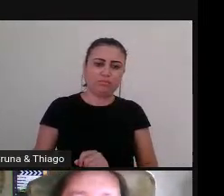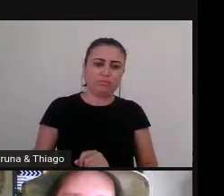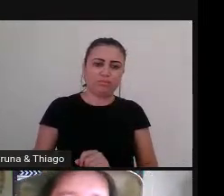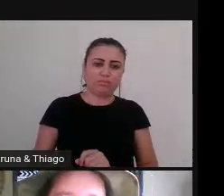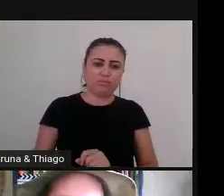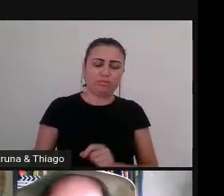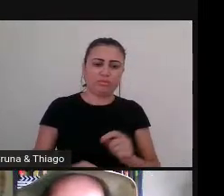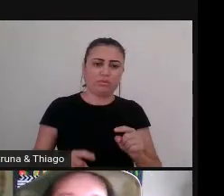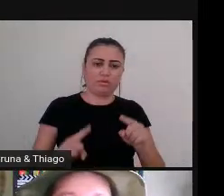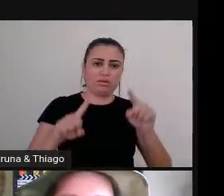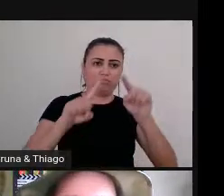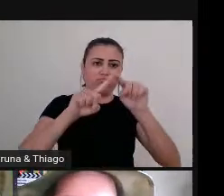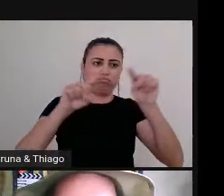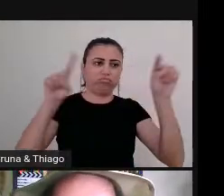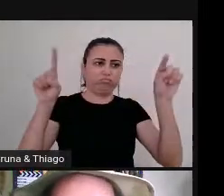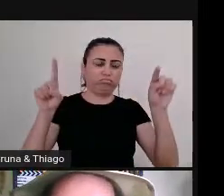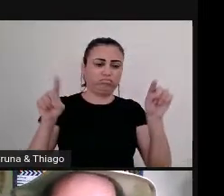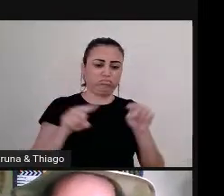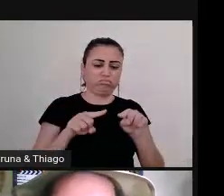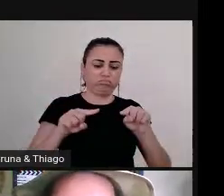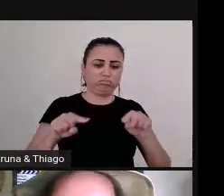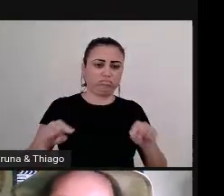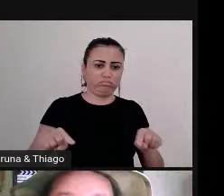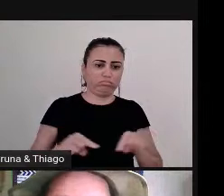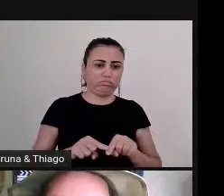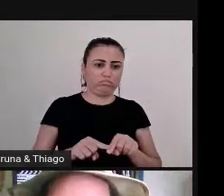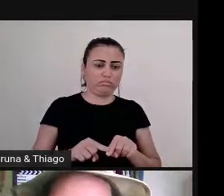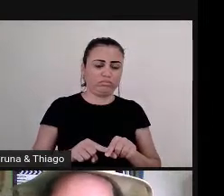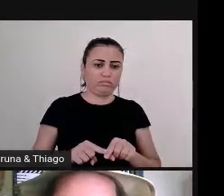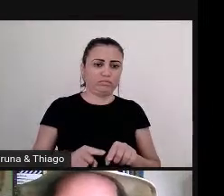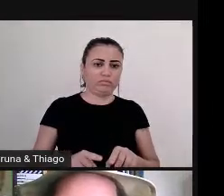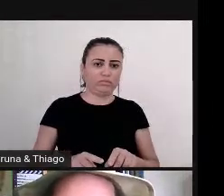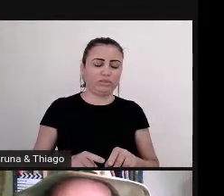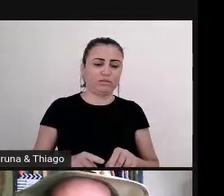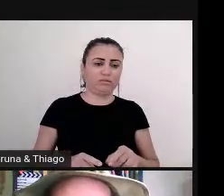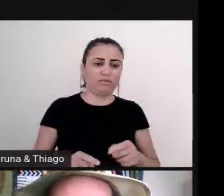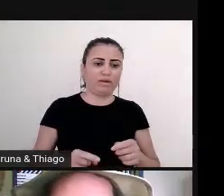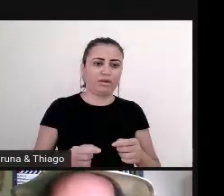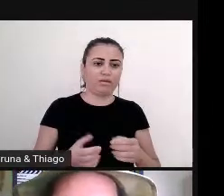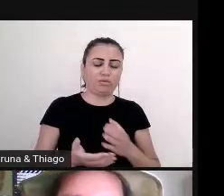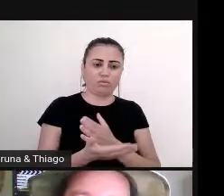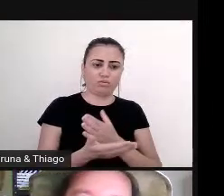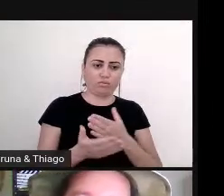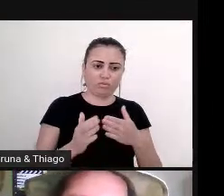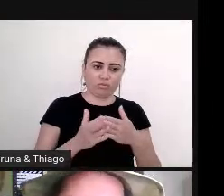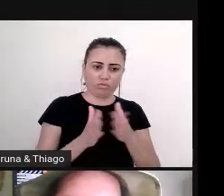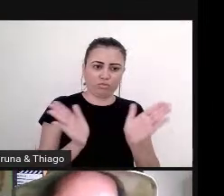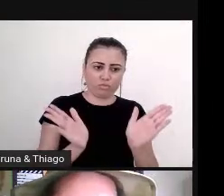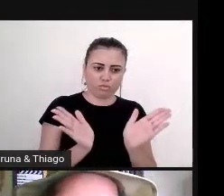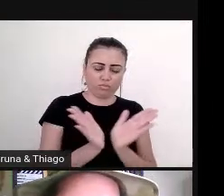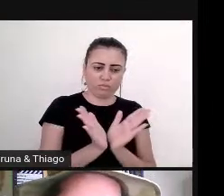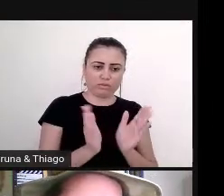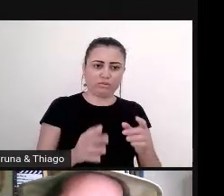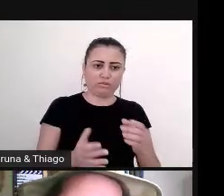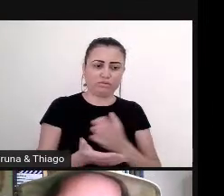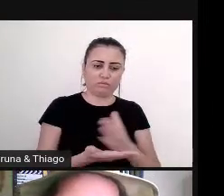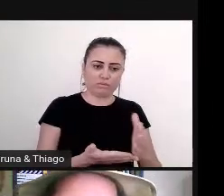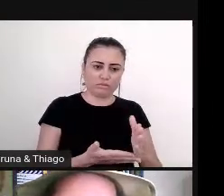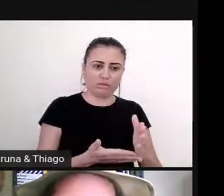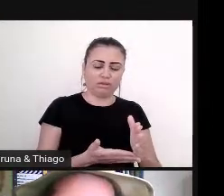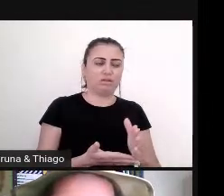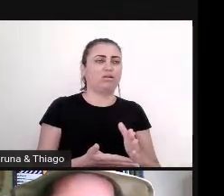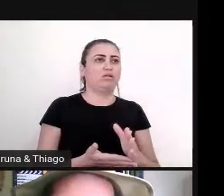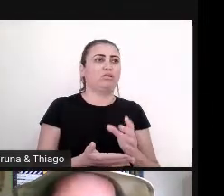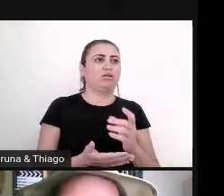isso. Ó. Vai estrear um filme, né, muito em breve, chamado Viúva Negra, que é quem segue os filmes da Marvel, né, Marvel